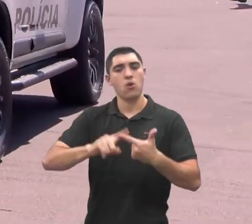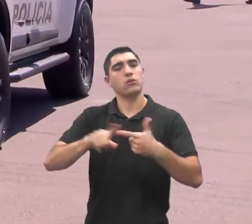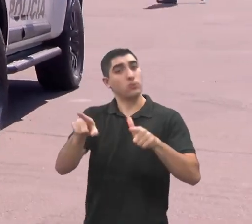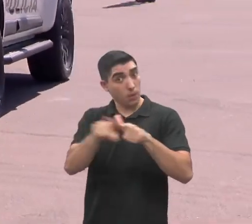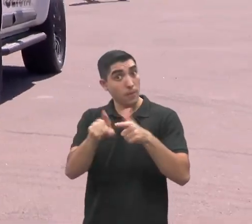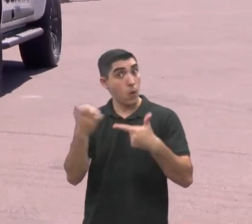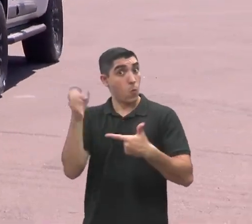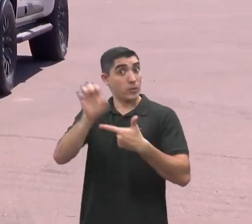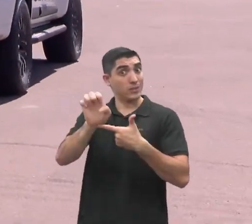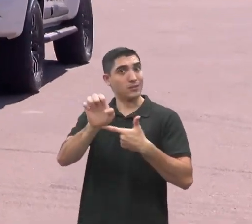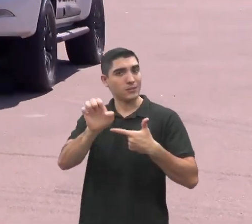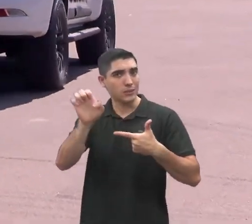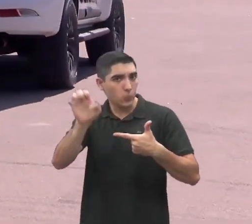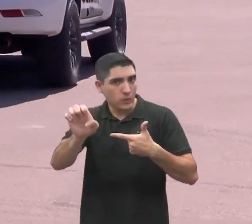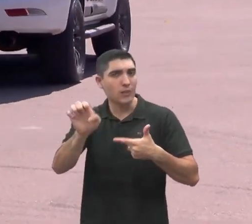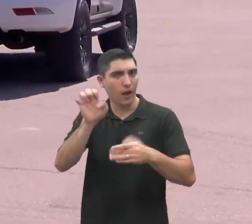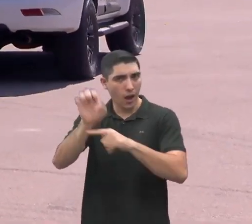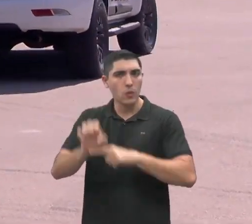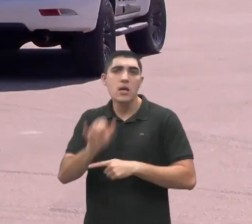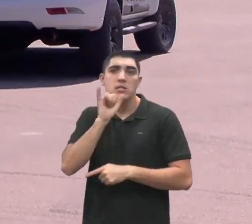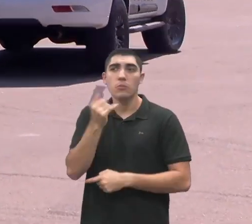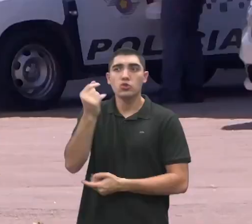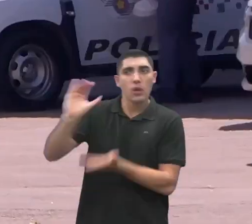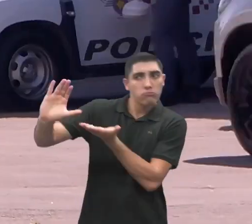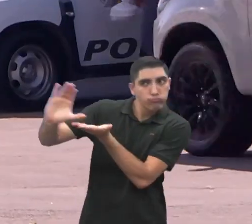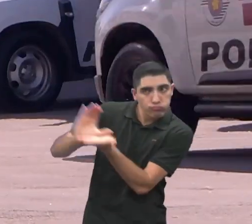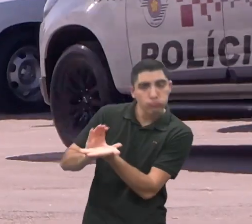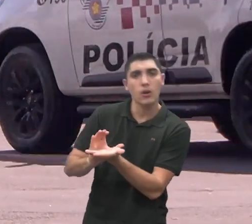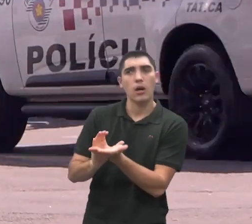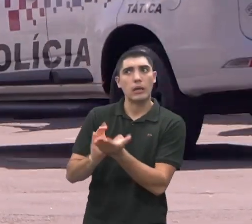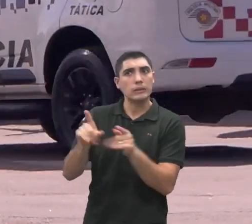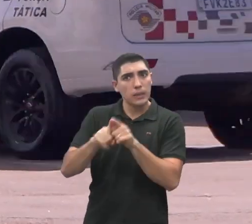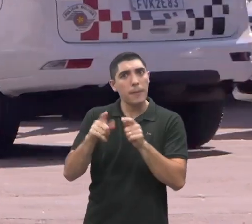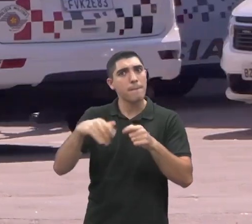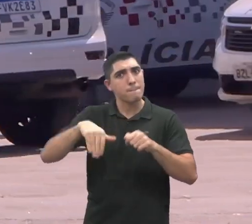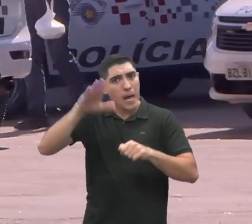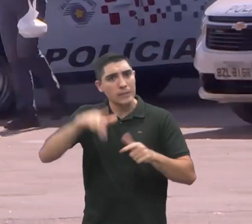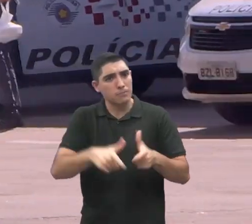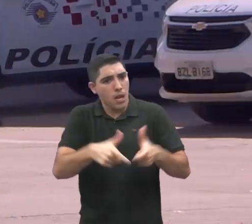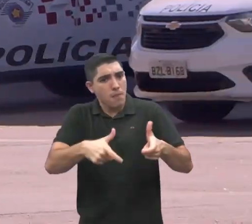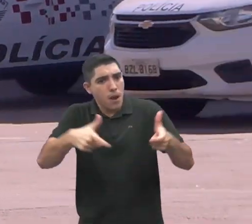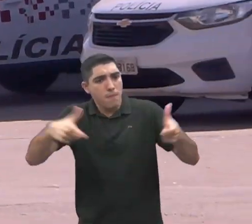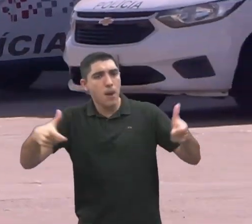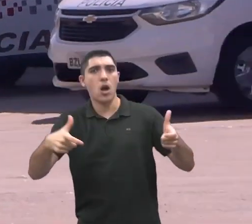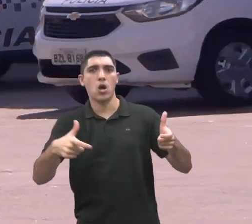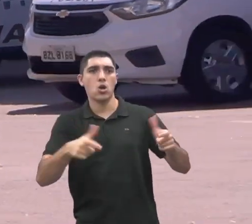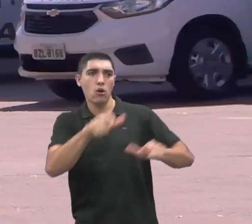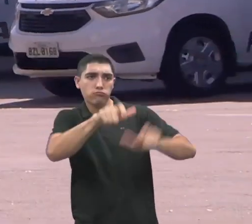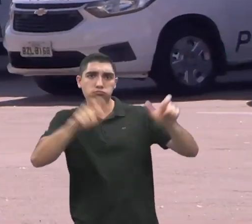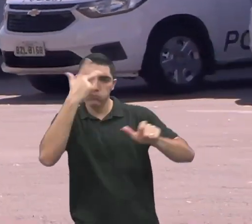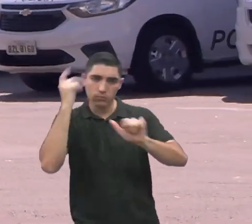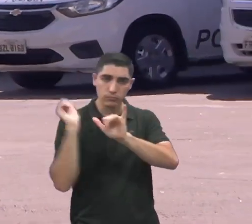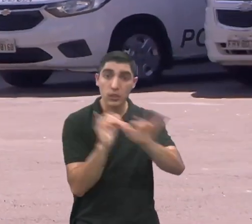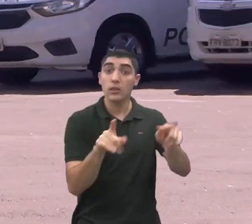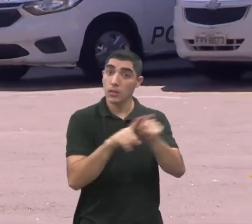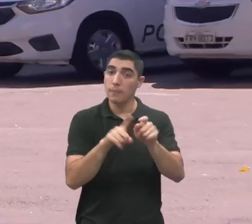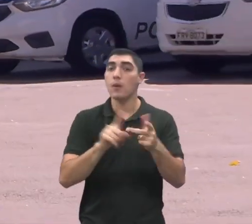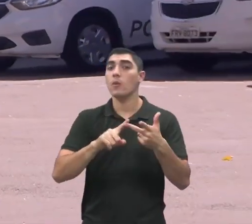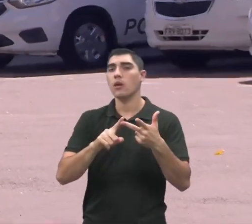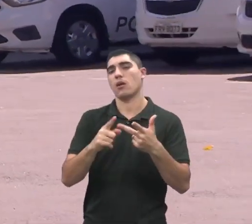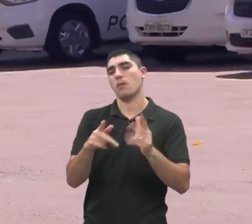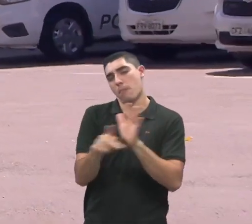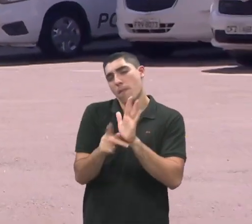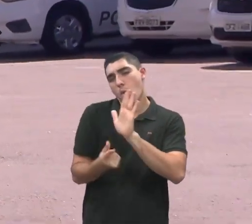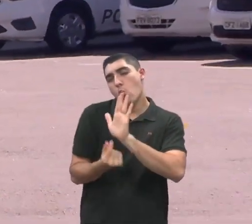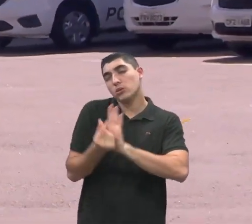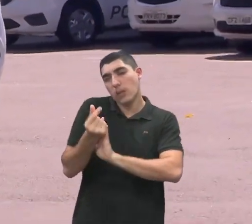e estadual, seja para o repasse de verbas, ampliação do efetivo e até mesmo um aporte maior à pasta